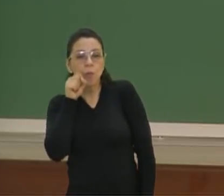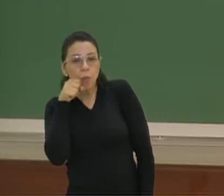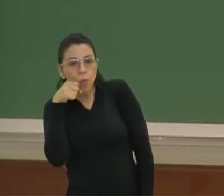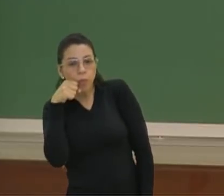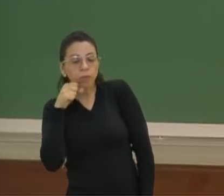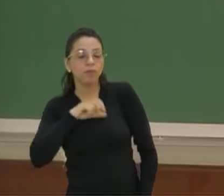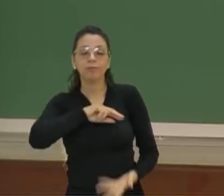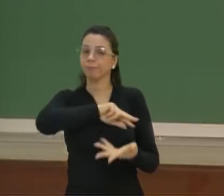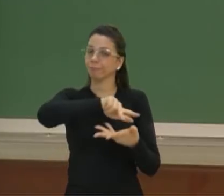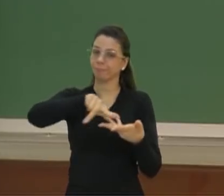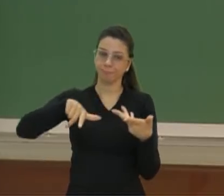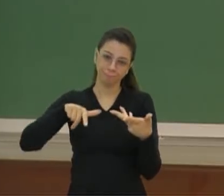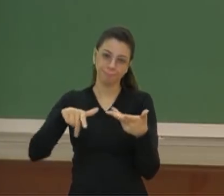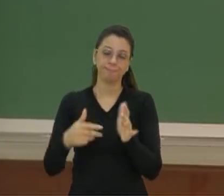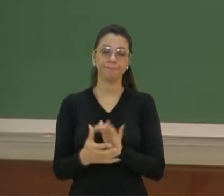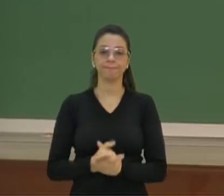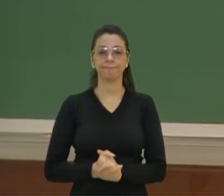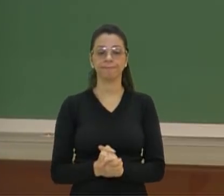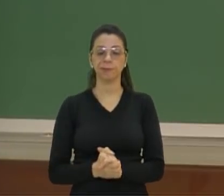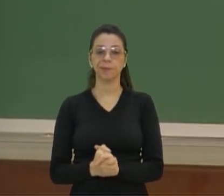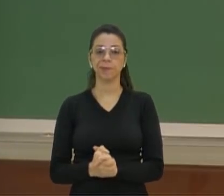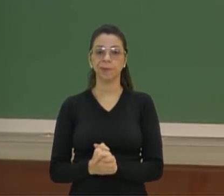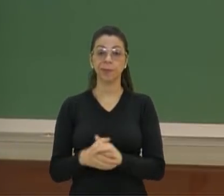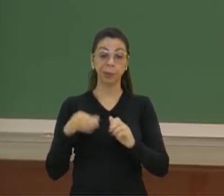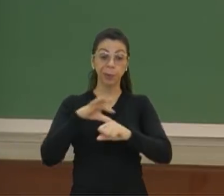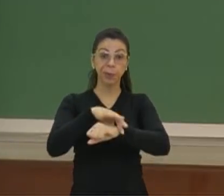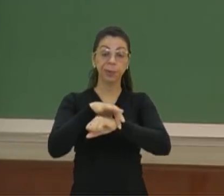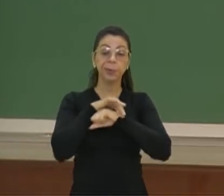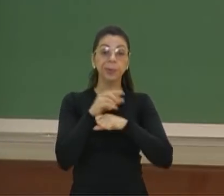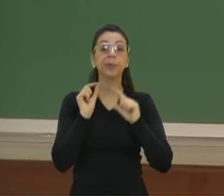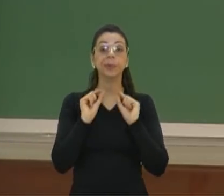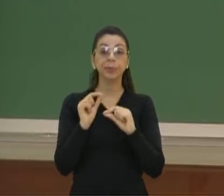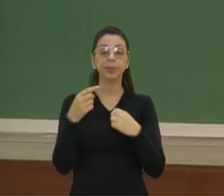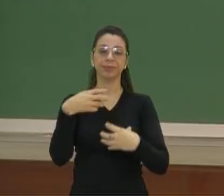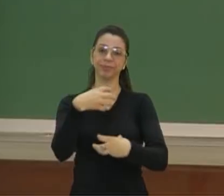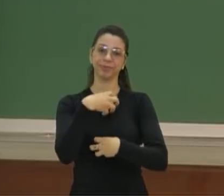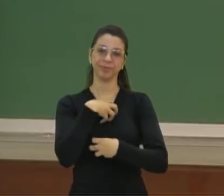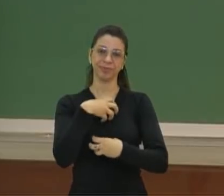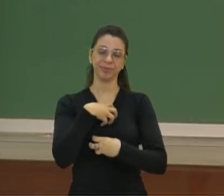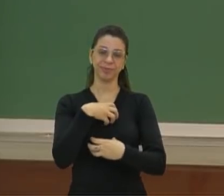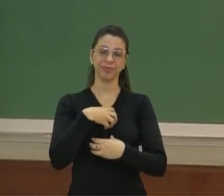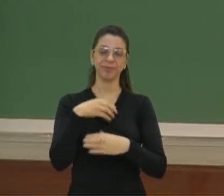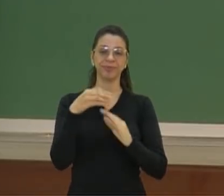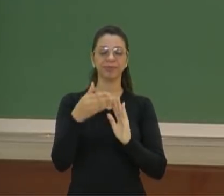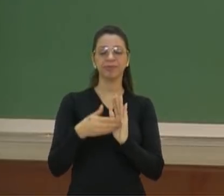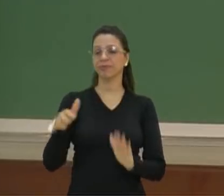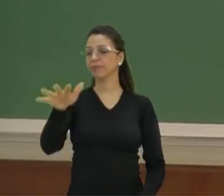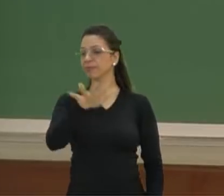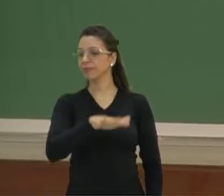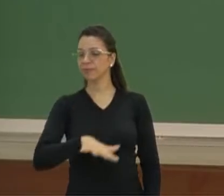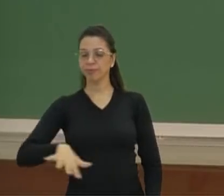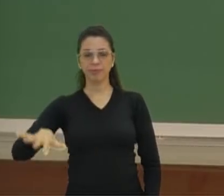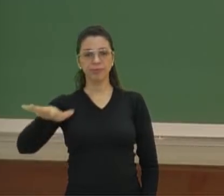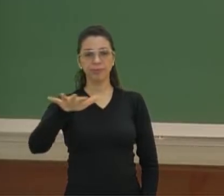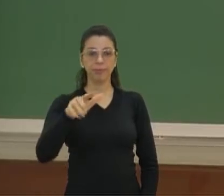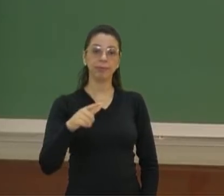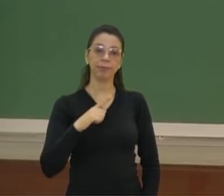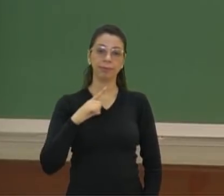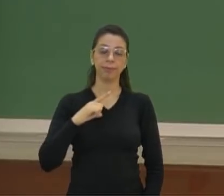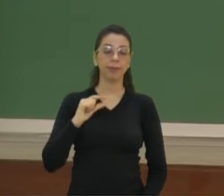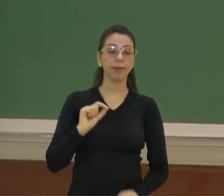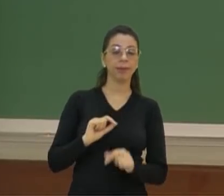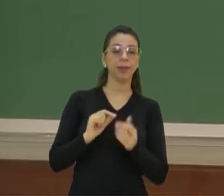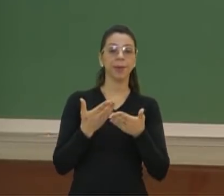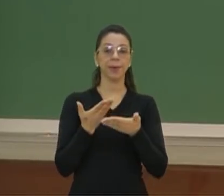azedo, entre outros, que garantem uma percepção de todo o ambiente. Então, toda vez que tem aula, eu sempre falo,